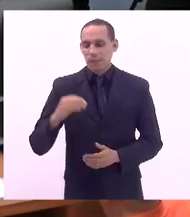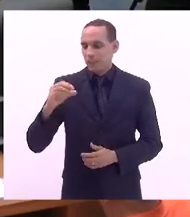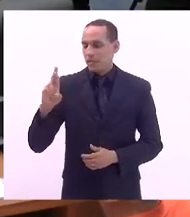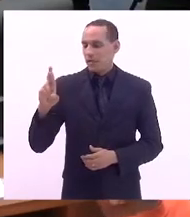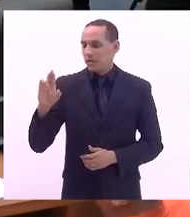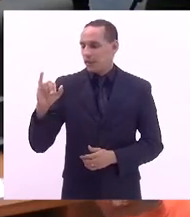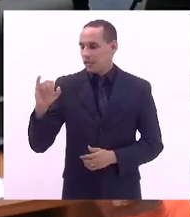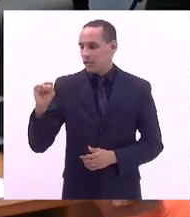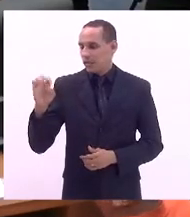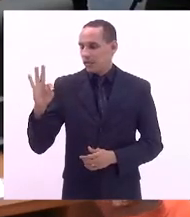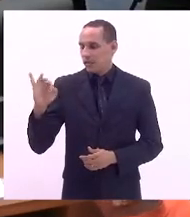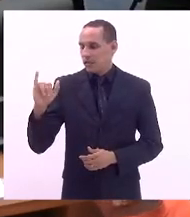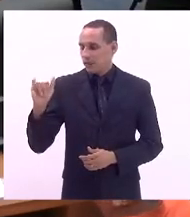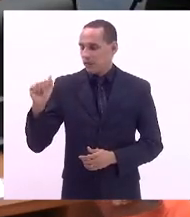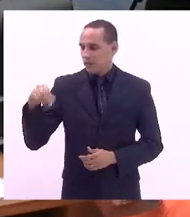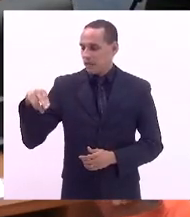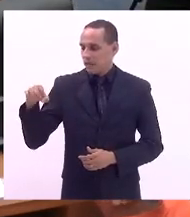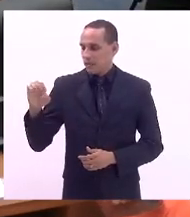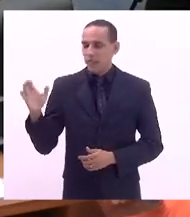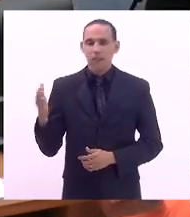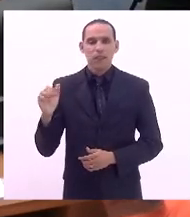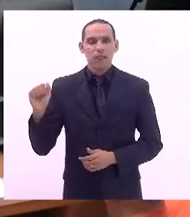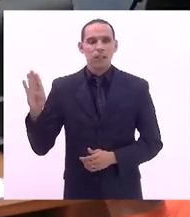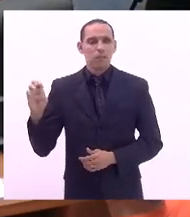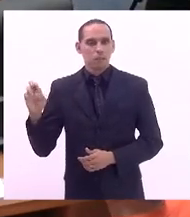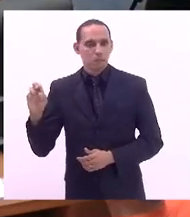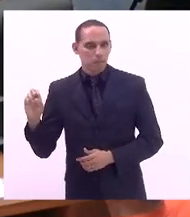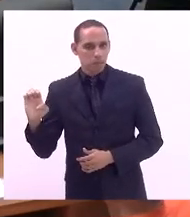Cristiane Abreu de Oliveira